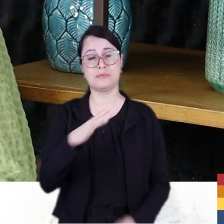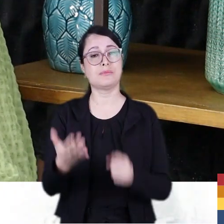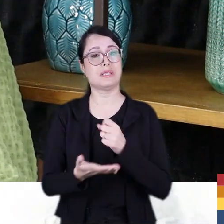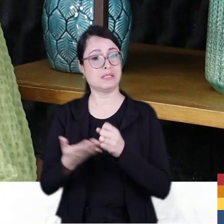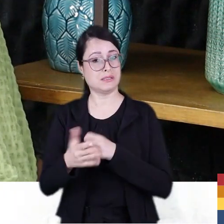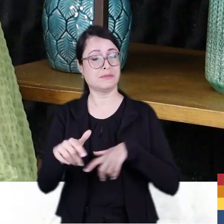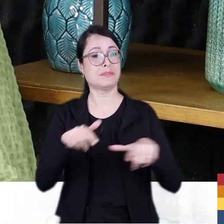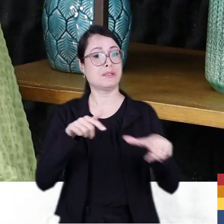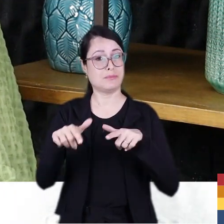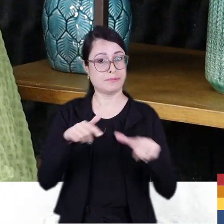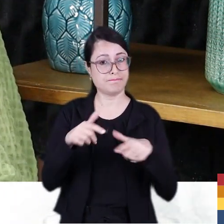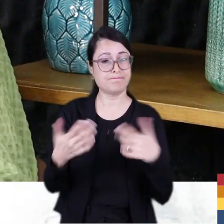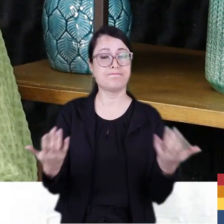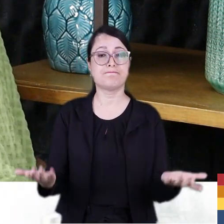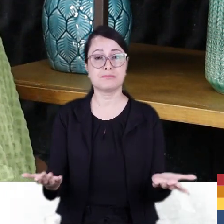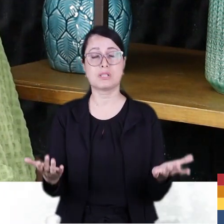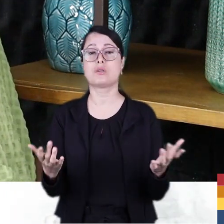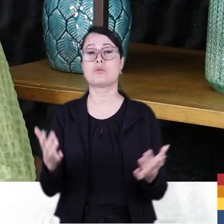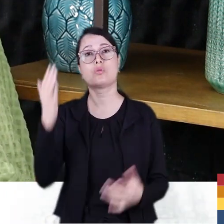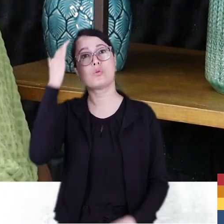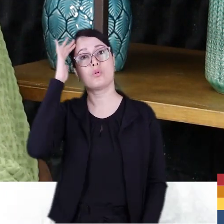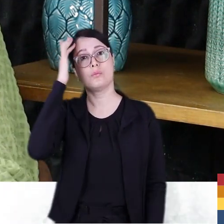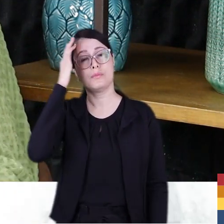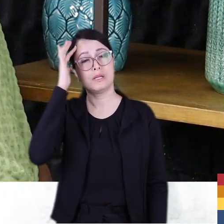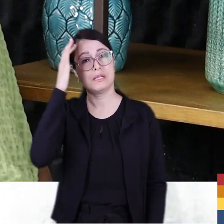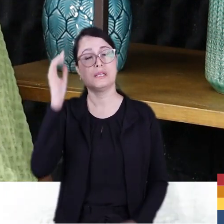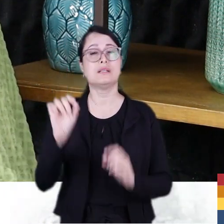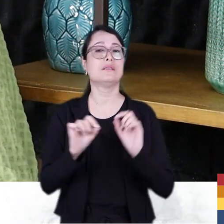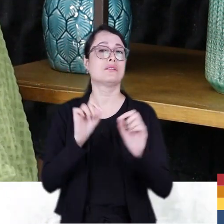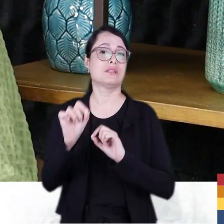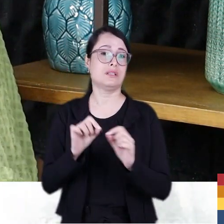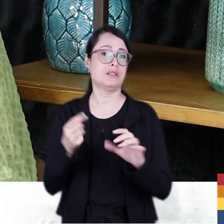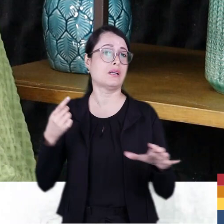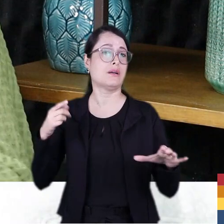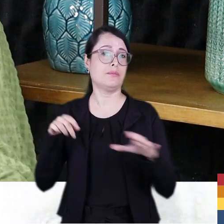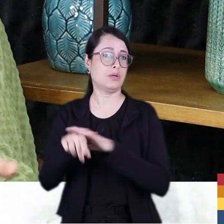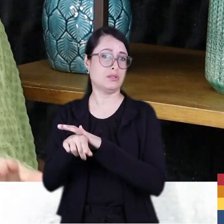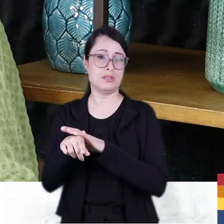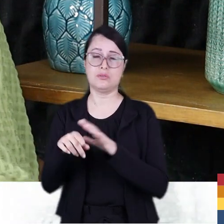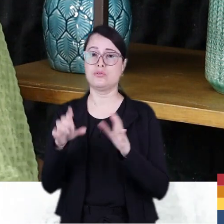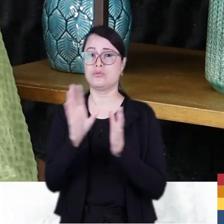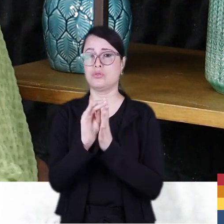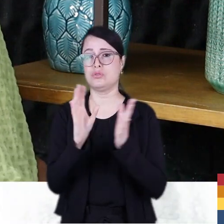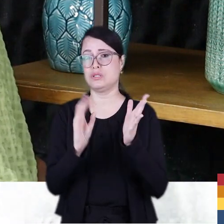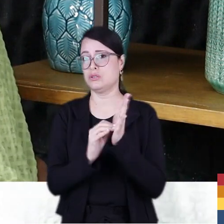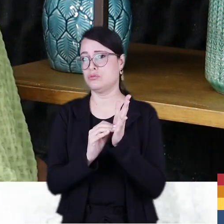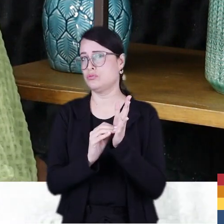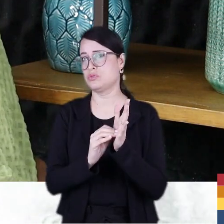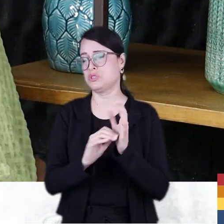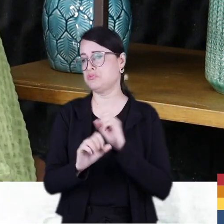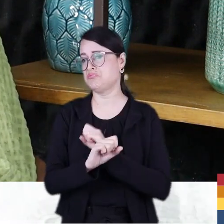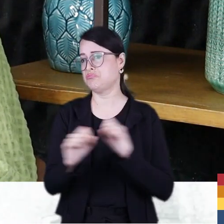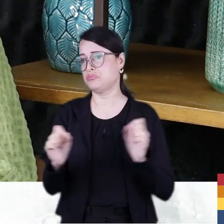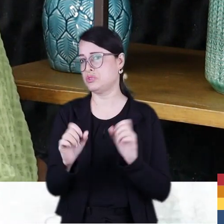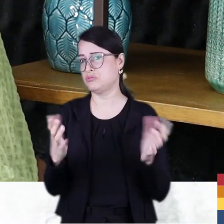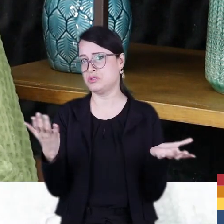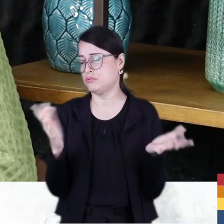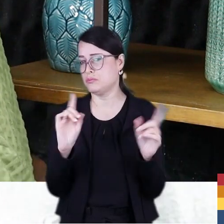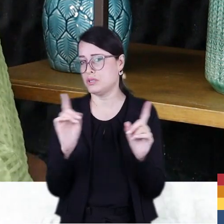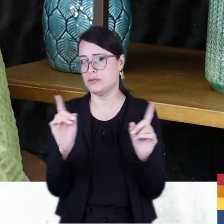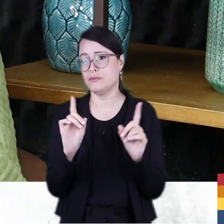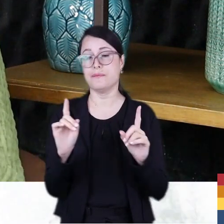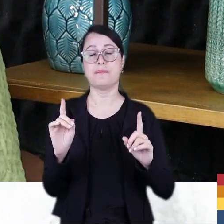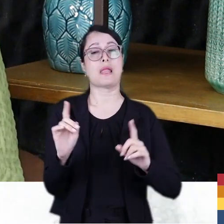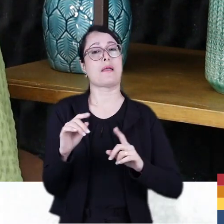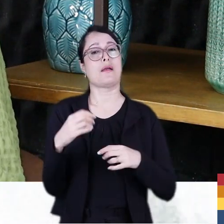não tenha duplicidade, né, no trabalho com o conteúdo, porque algumas vezes, o professor, ele está como professor articulador de itinerário